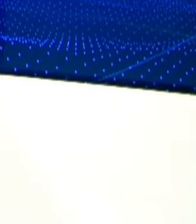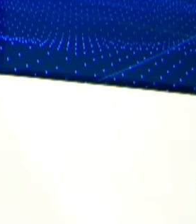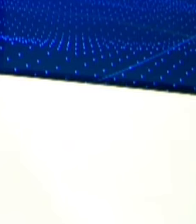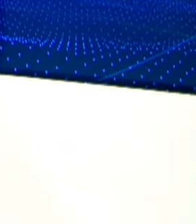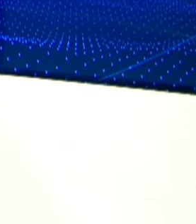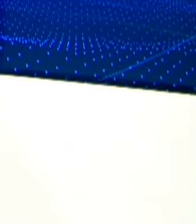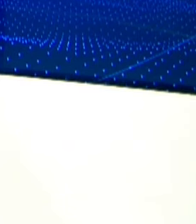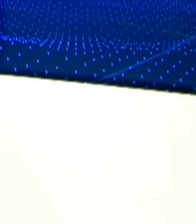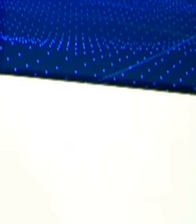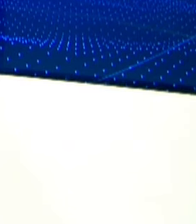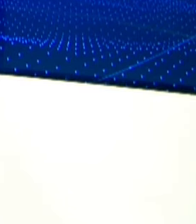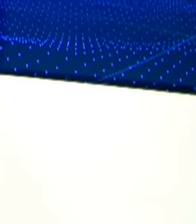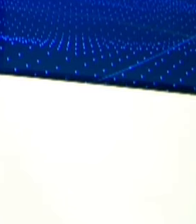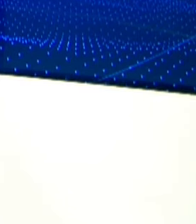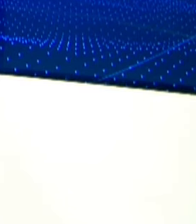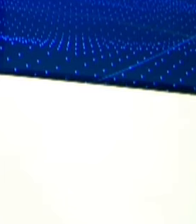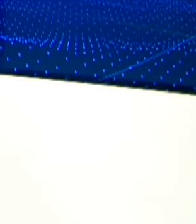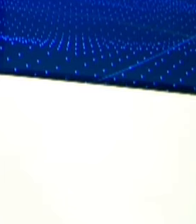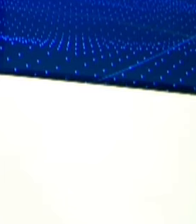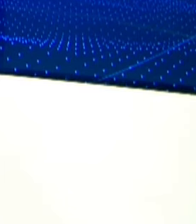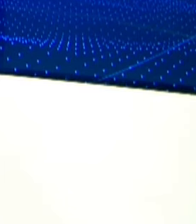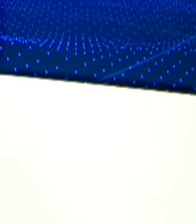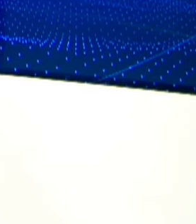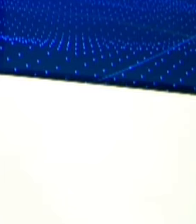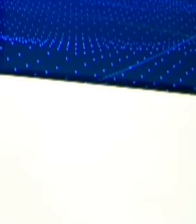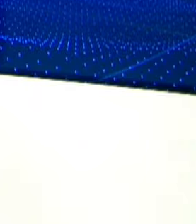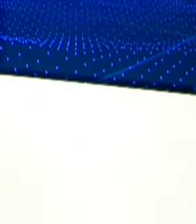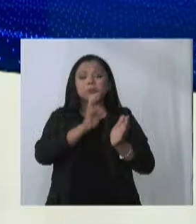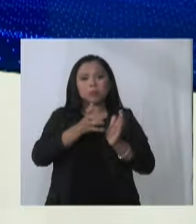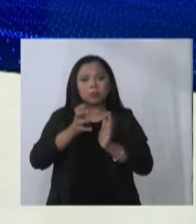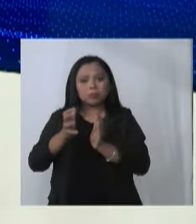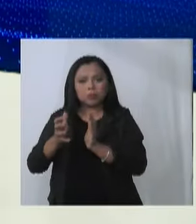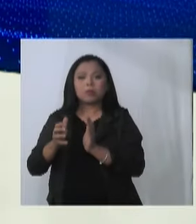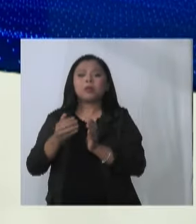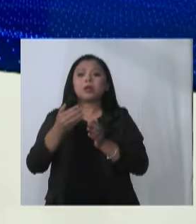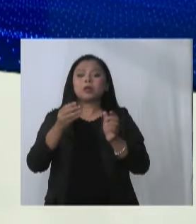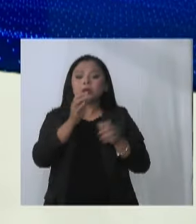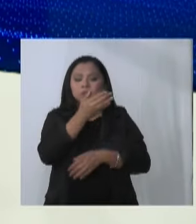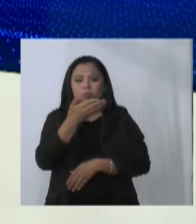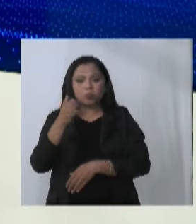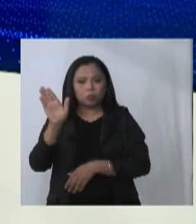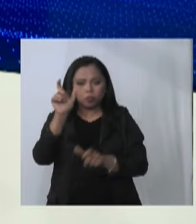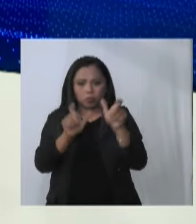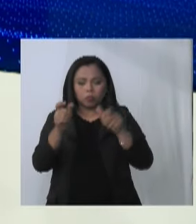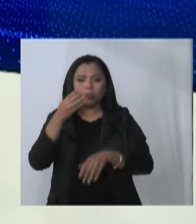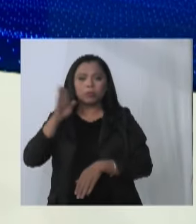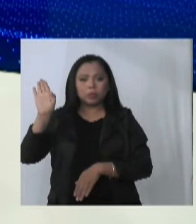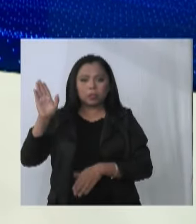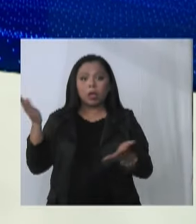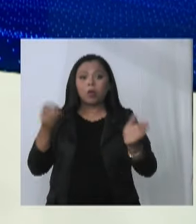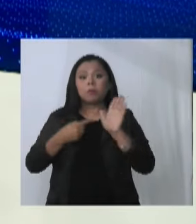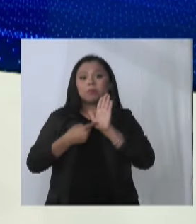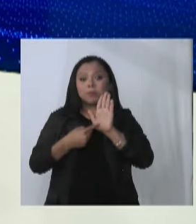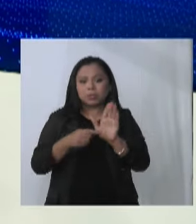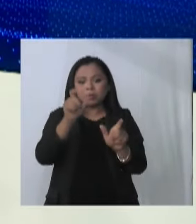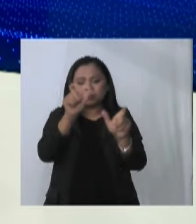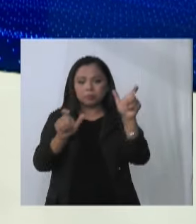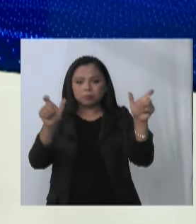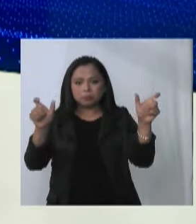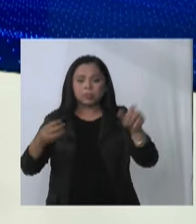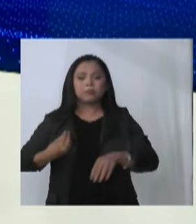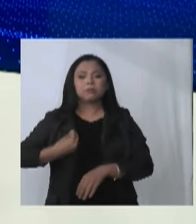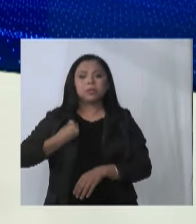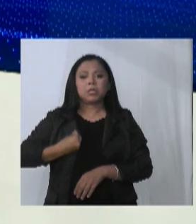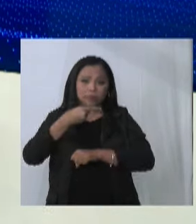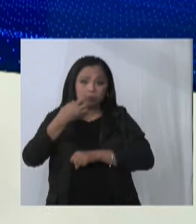debate entre os candidatos à Prefeitura de Teresina. Vamos apresentar agora os candidatos presentes a esse